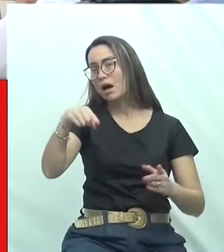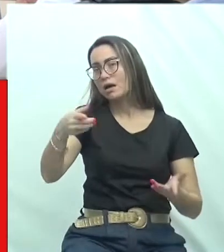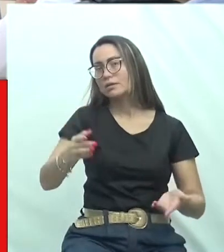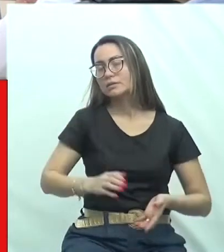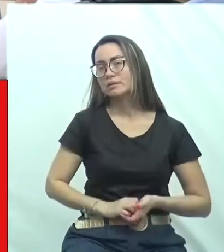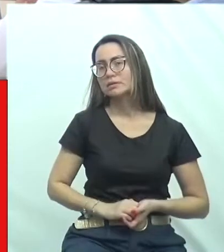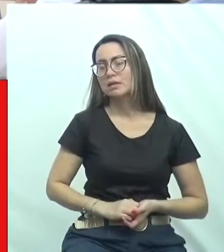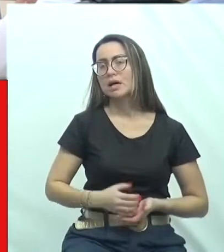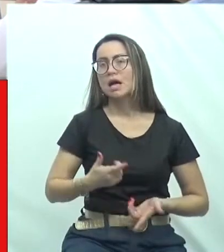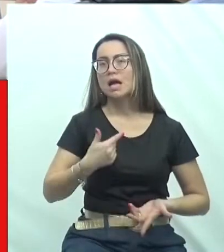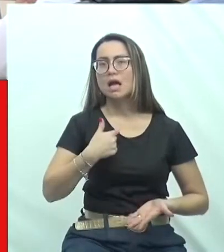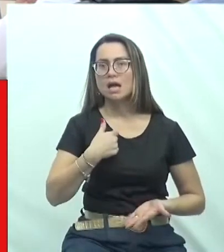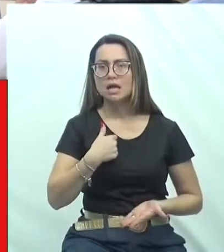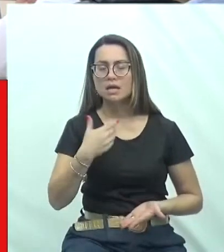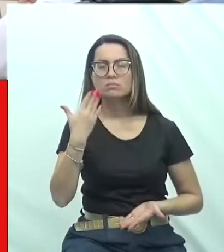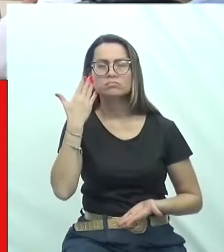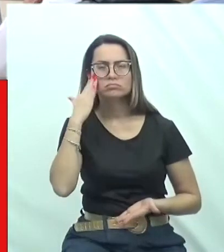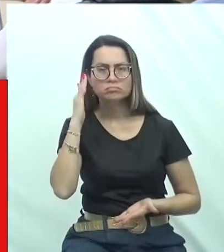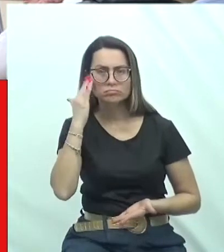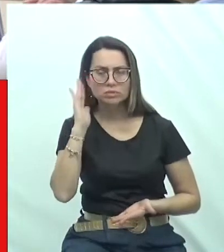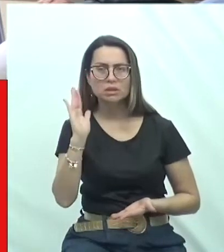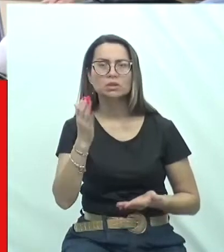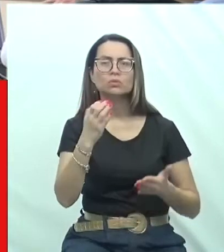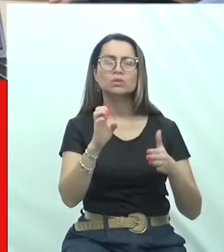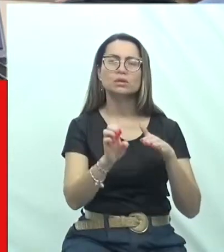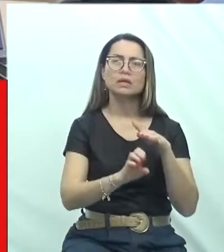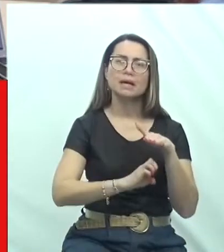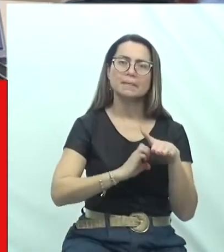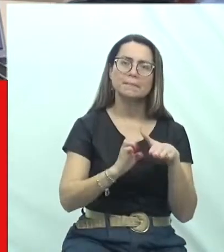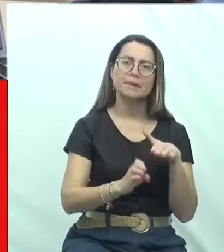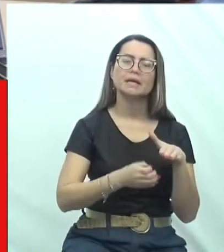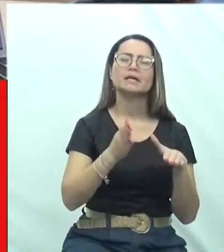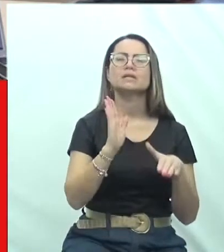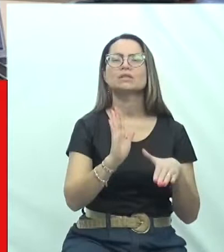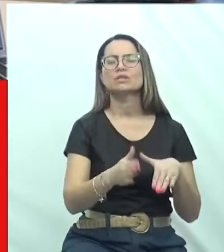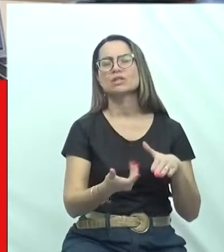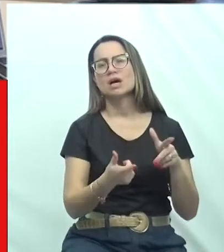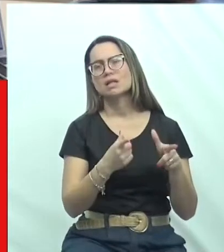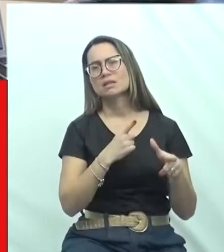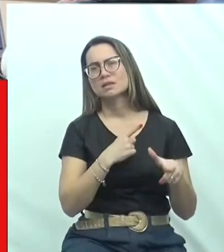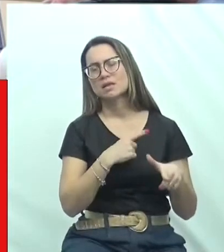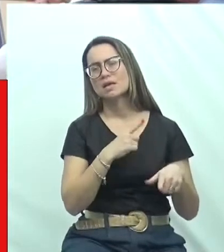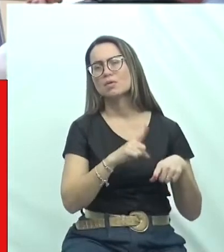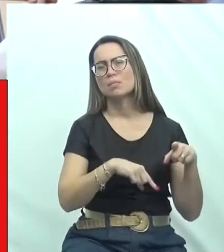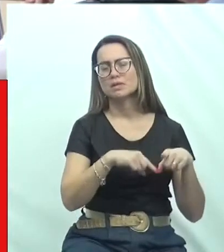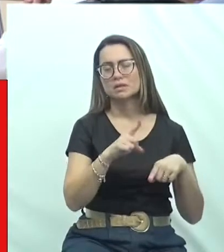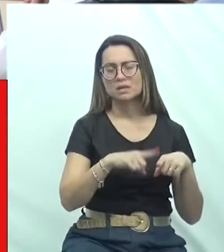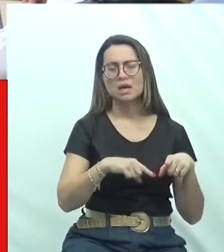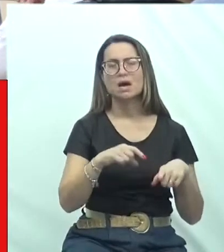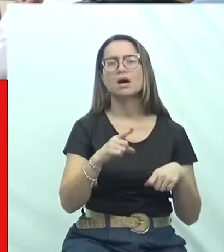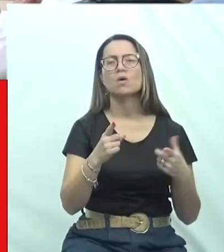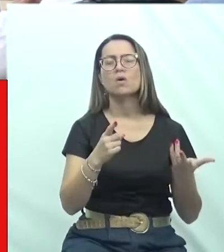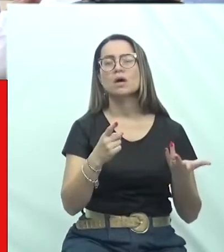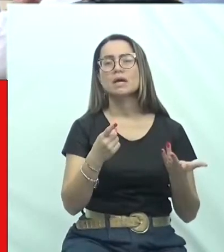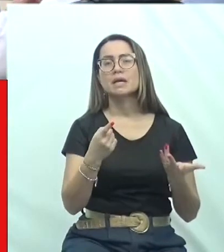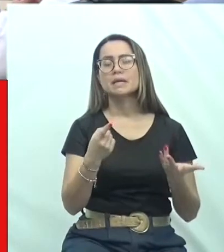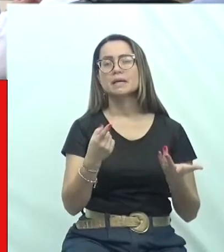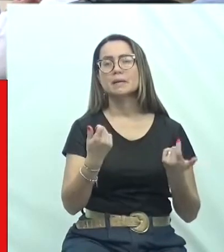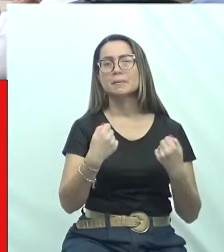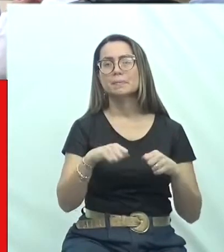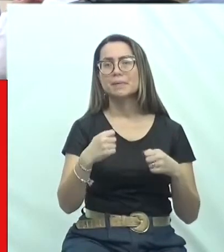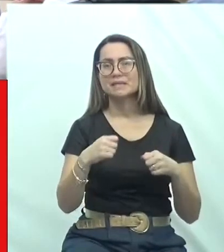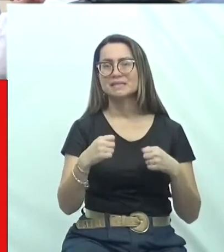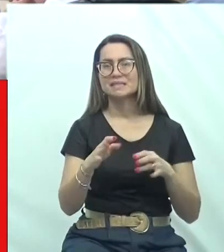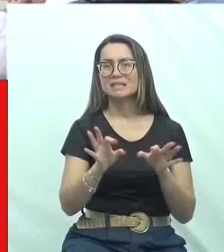reconheço que a empresa, Salera citou aqui esse equipamento, sem dúvida nenhuma, o Inmetro é fundamental. Também não, se essa empresa